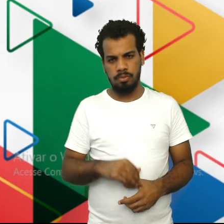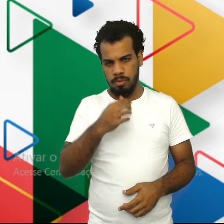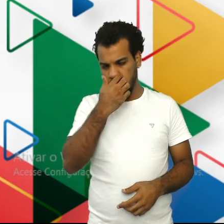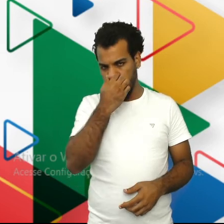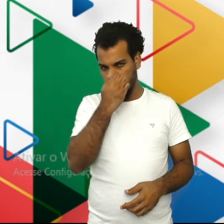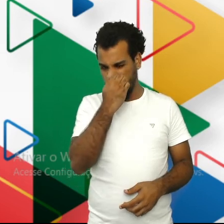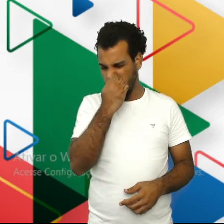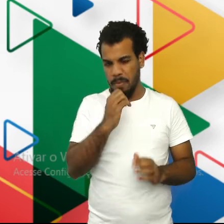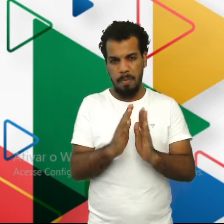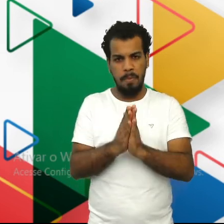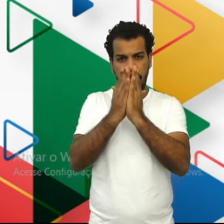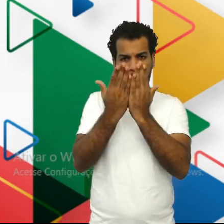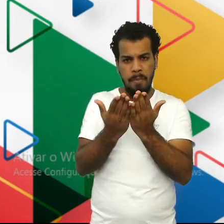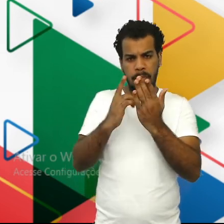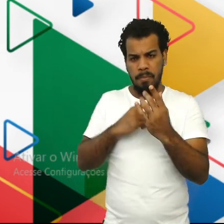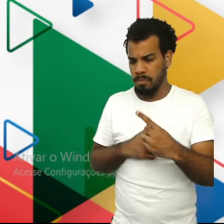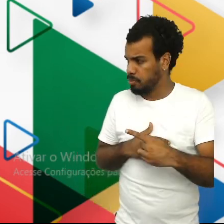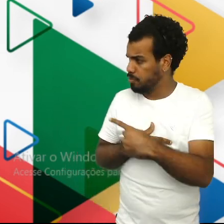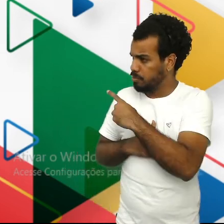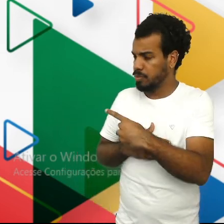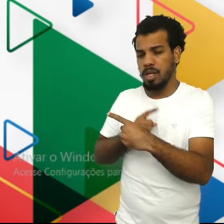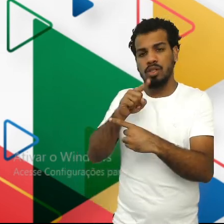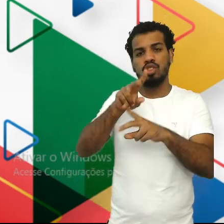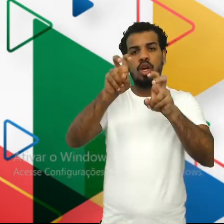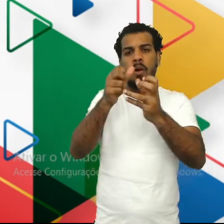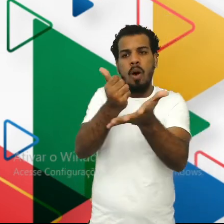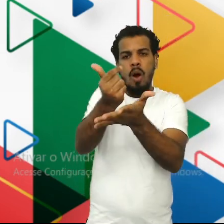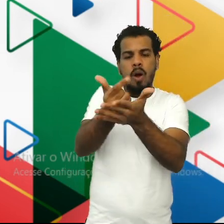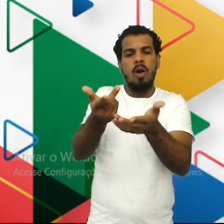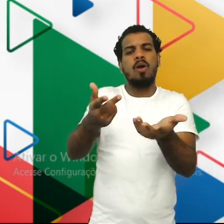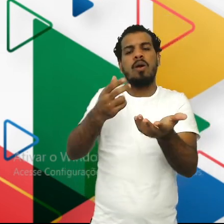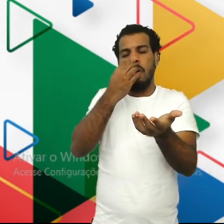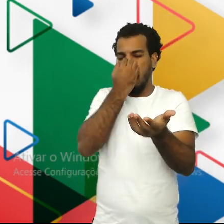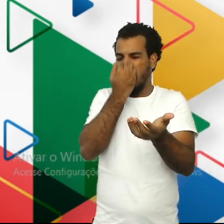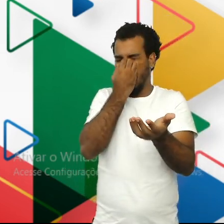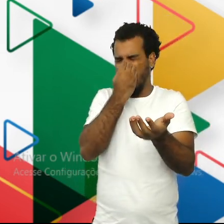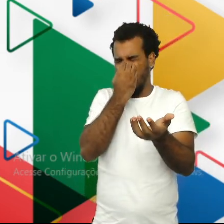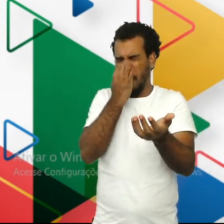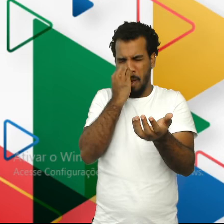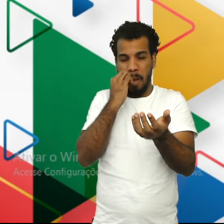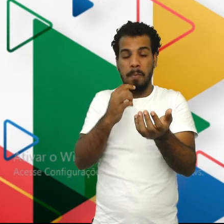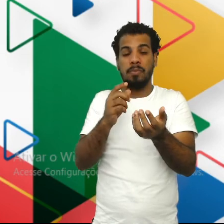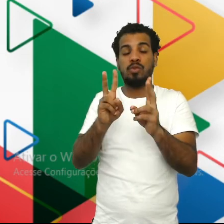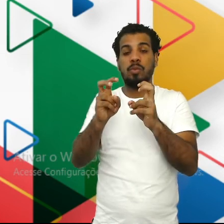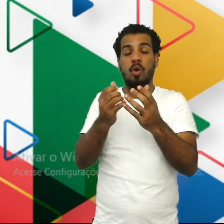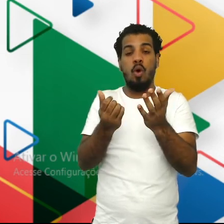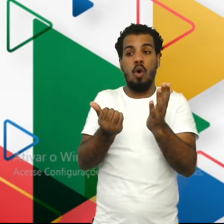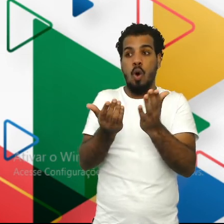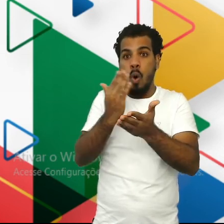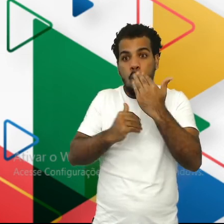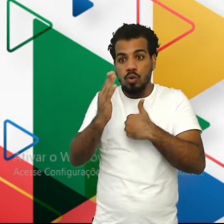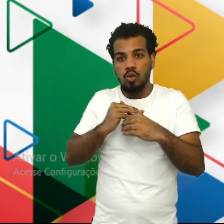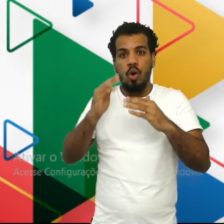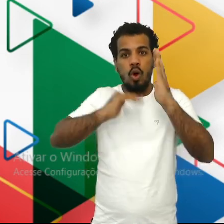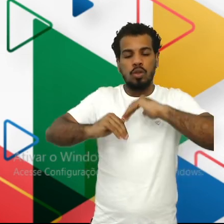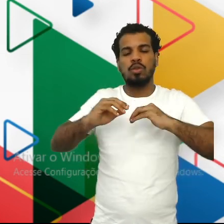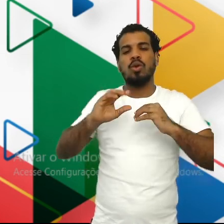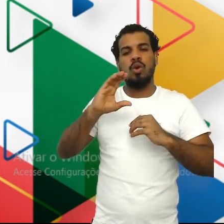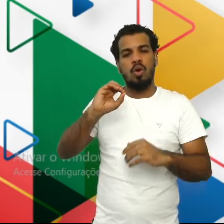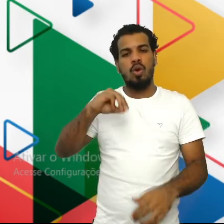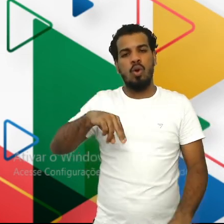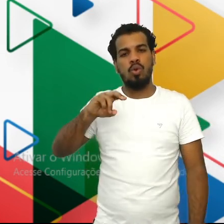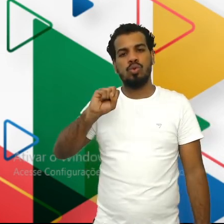chamado Biology, que é a lógica do consumo, a tradução do Lindstrom, e ele fala sobre o que leva as pessoas